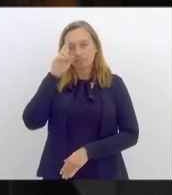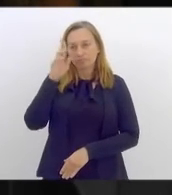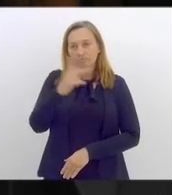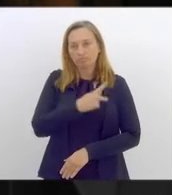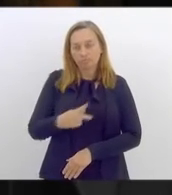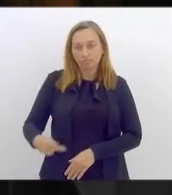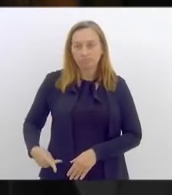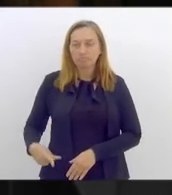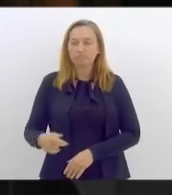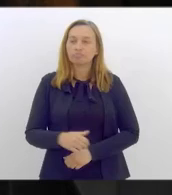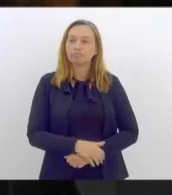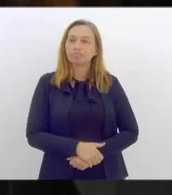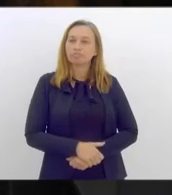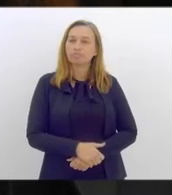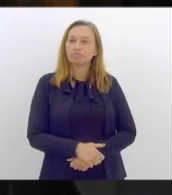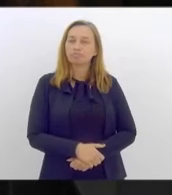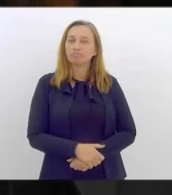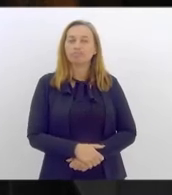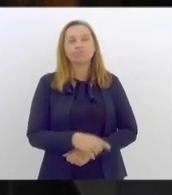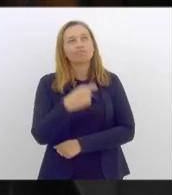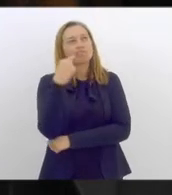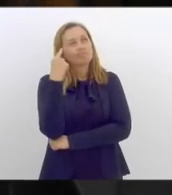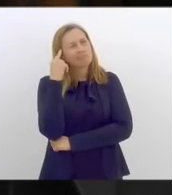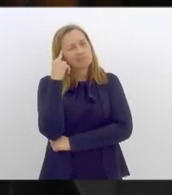ficou aqui imaginar